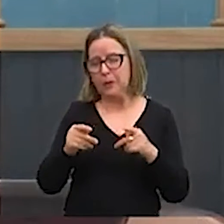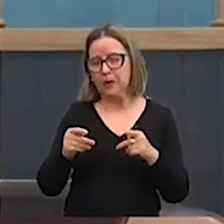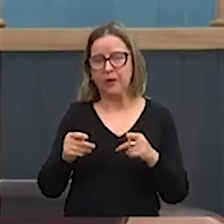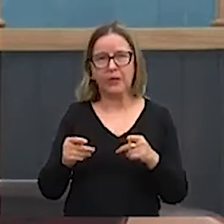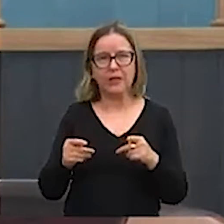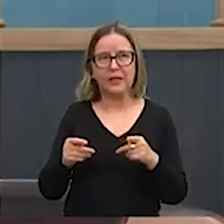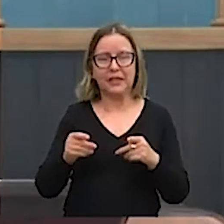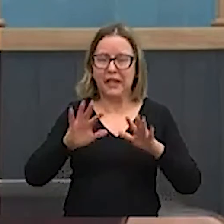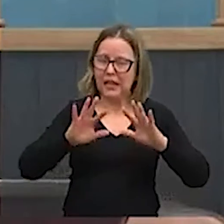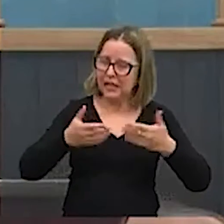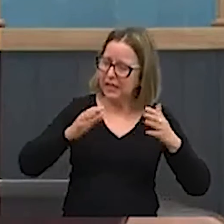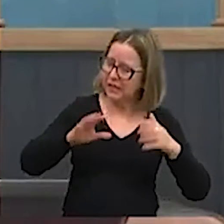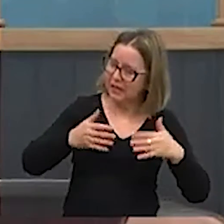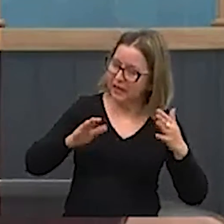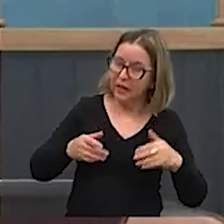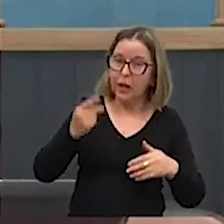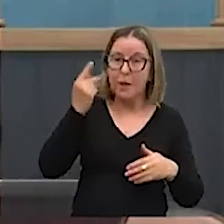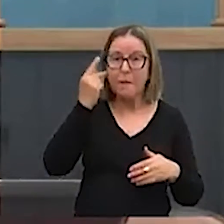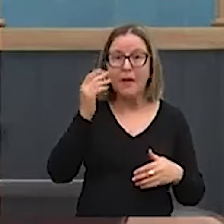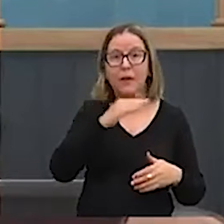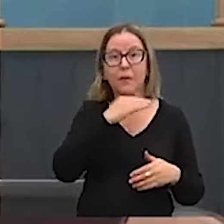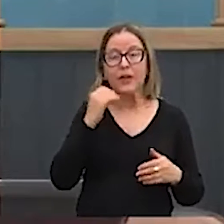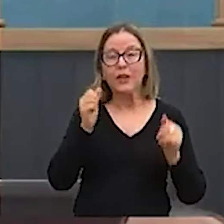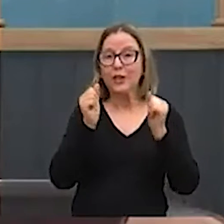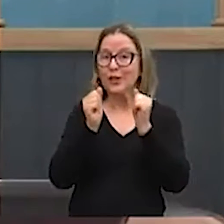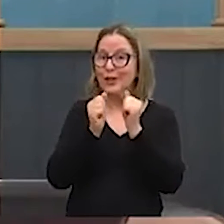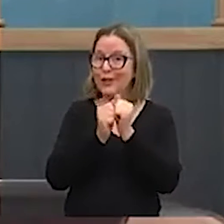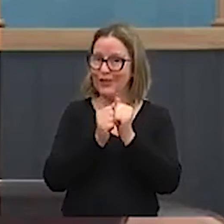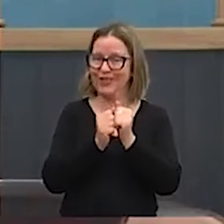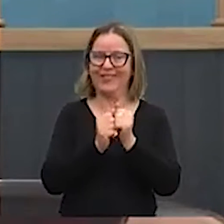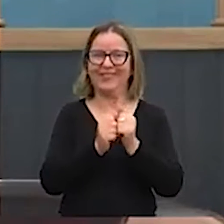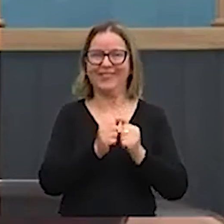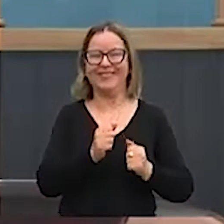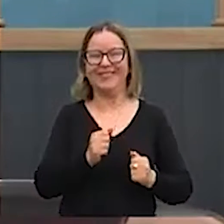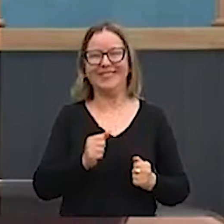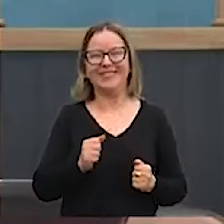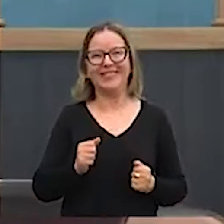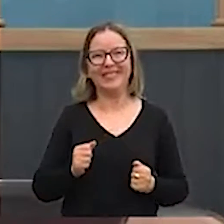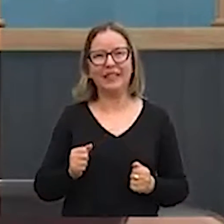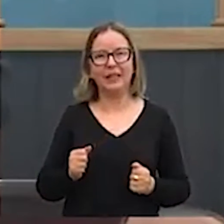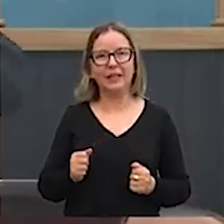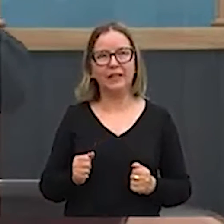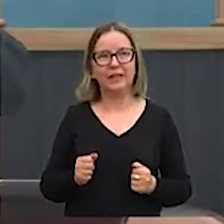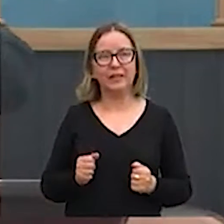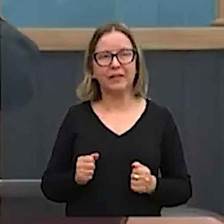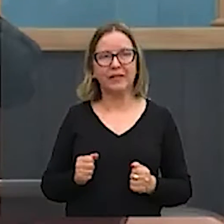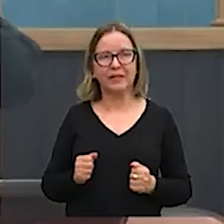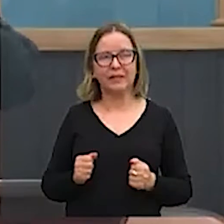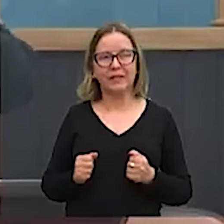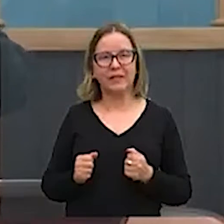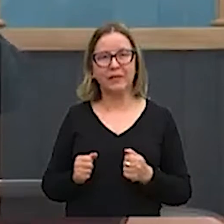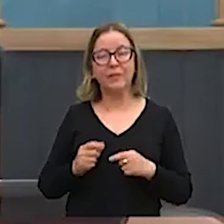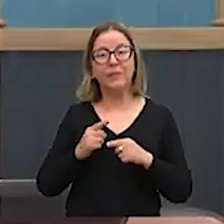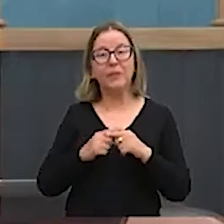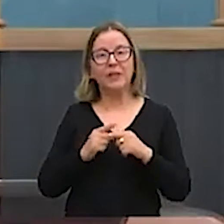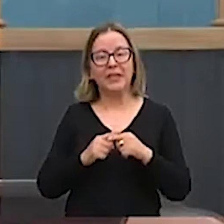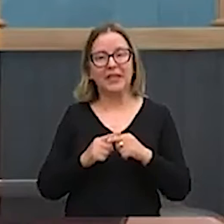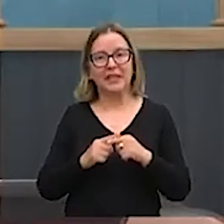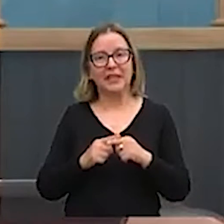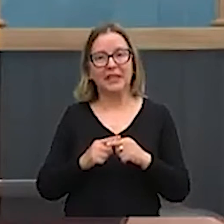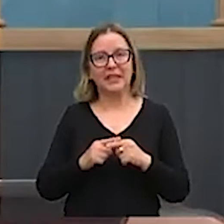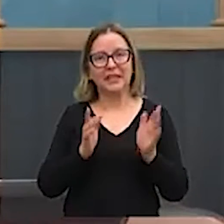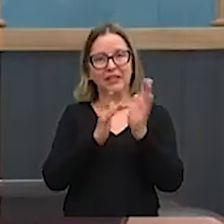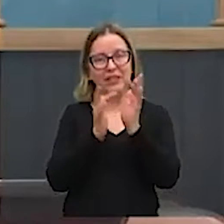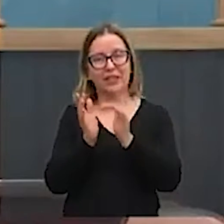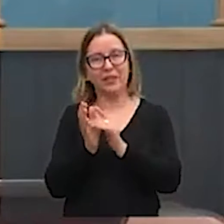por ele atraídas para morrerem juntamente com ele, pois ele atraiu